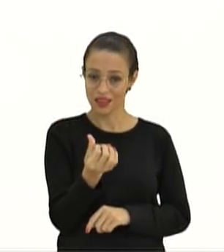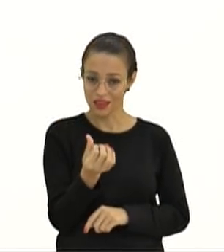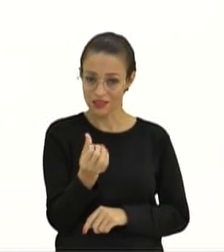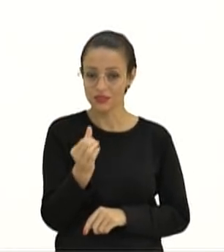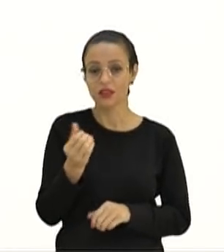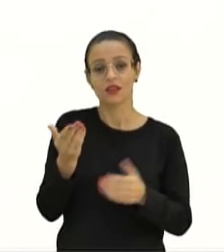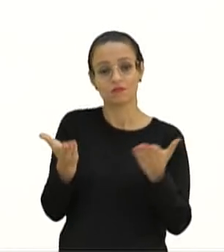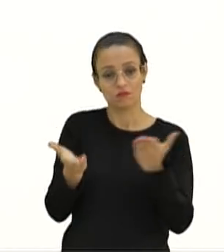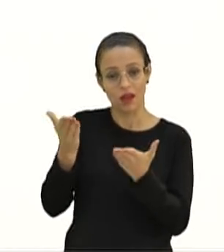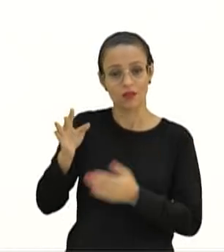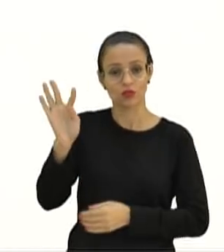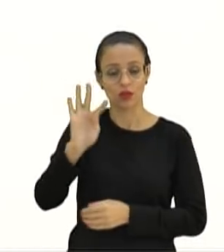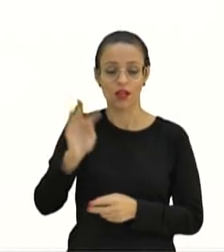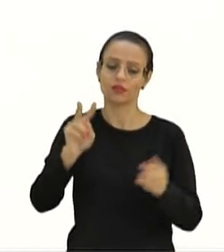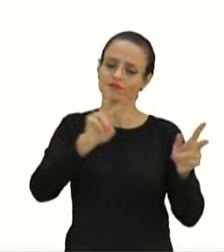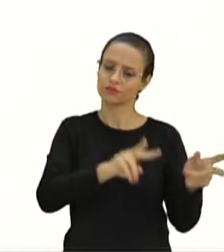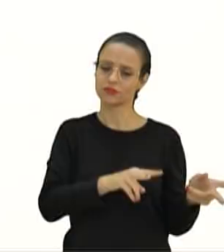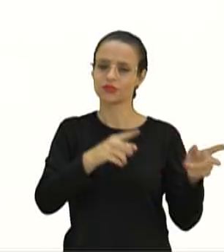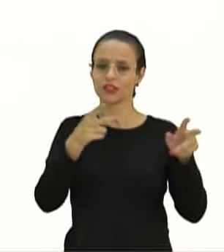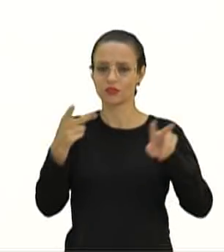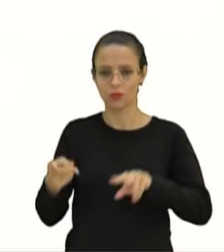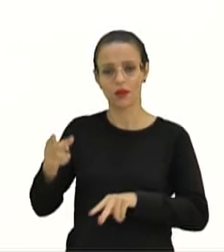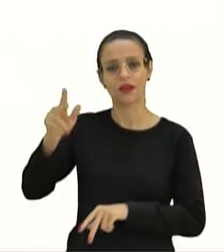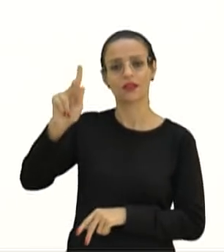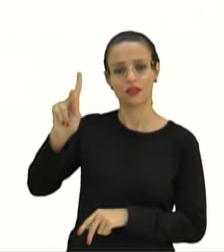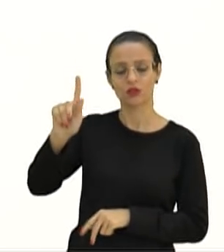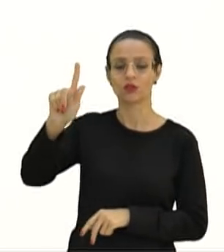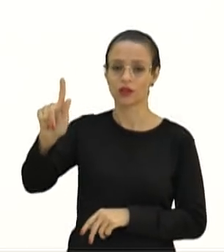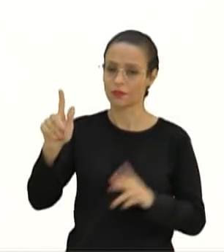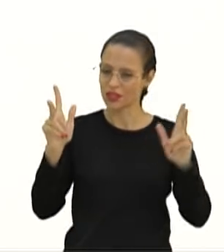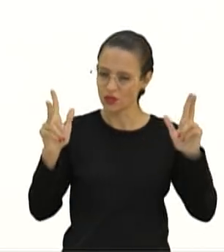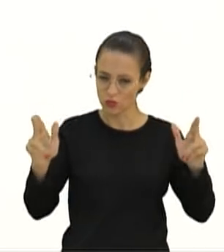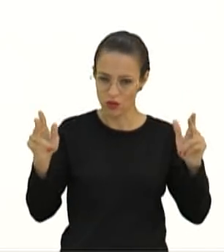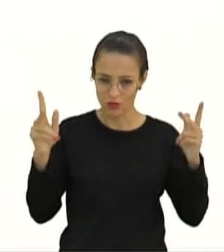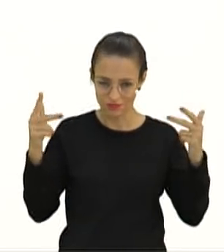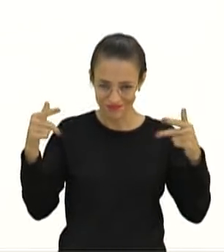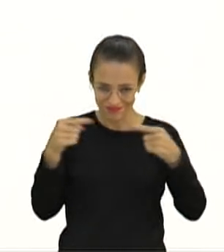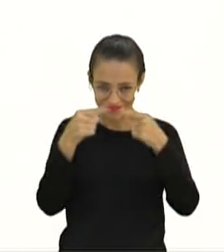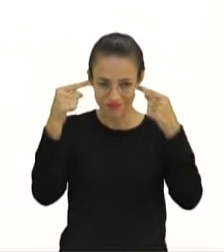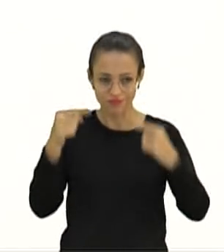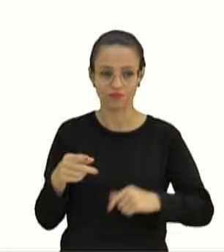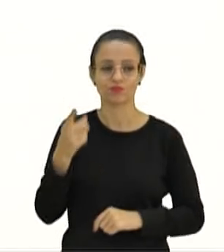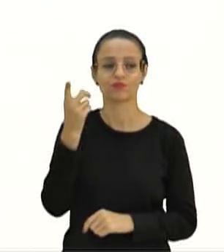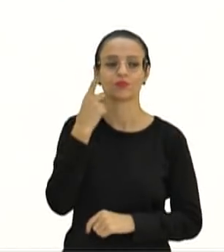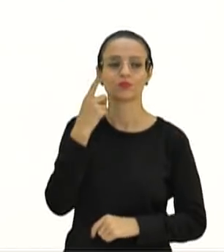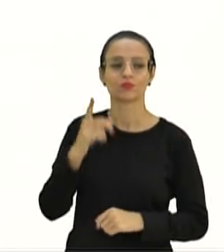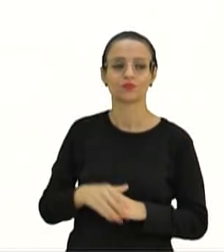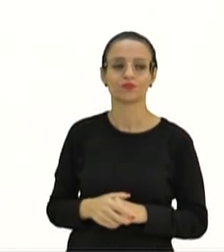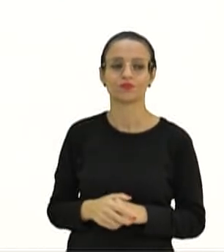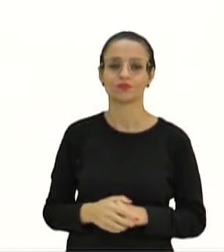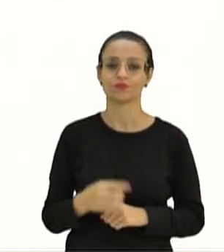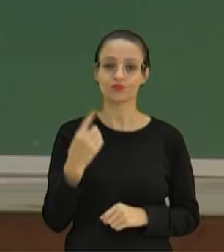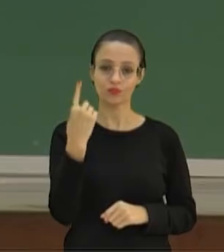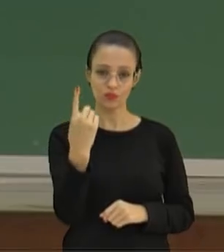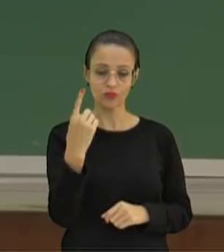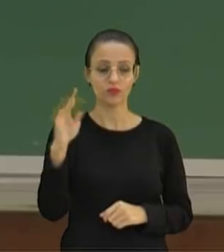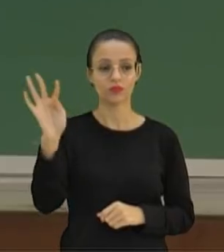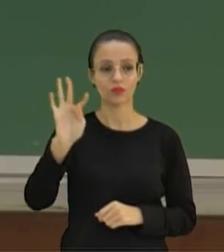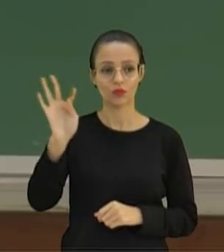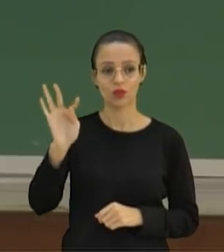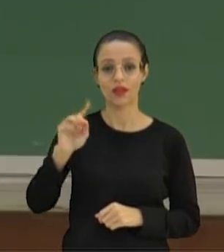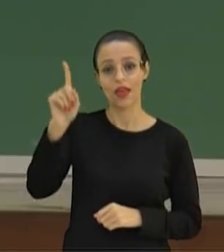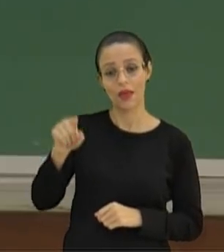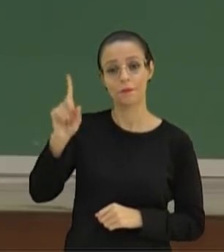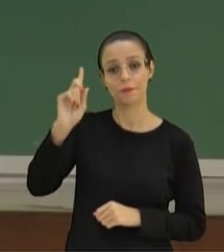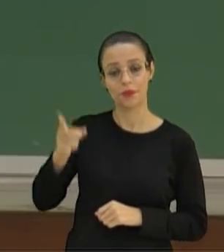que transformar tudo para quilograma, lembram? Mesma unidade de medida. Então, vamos olhar aqui, ó. Eu sei que 1 tonelada